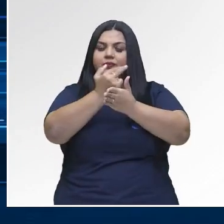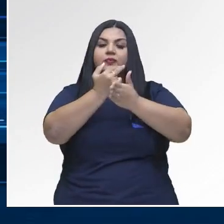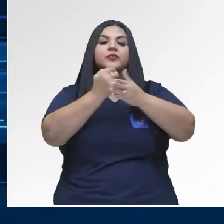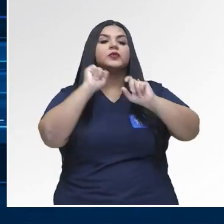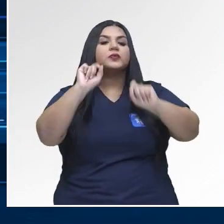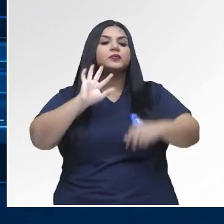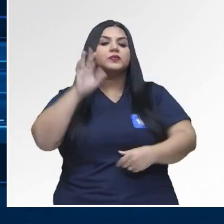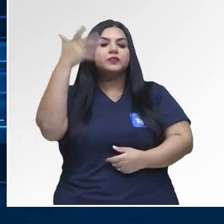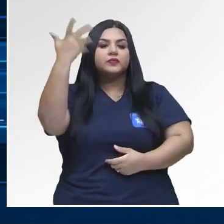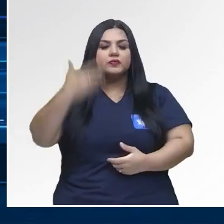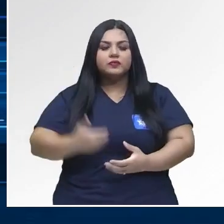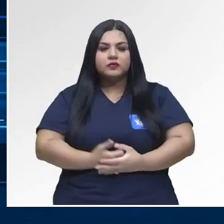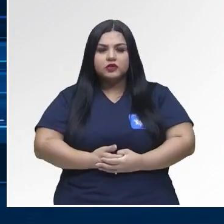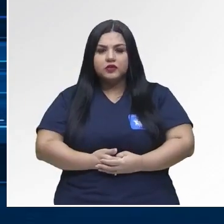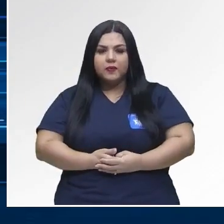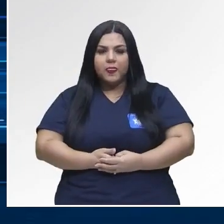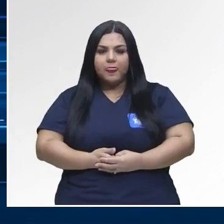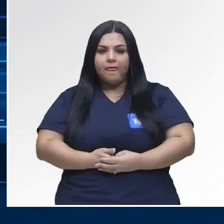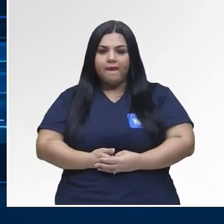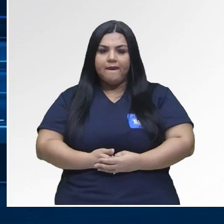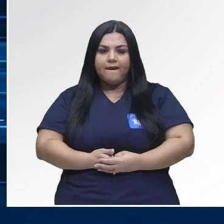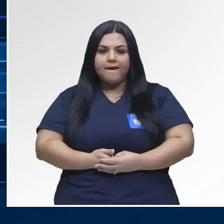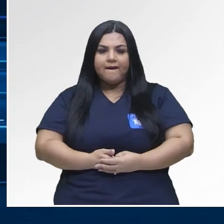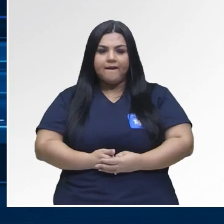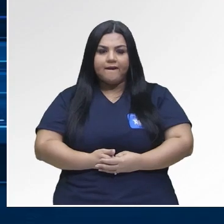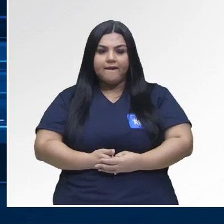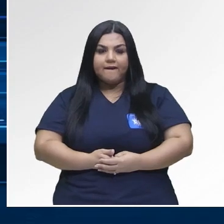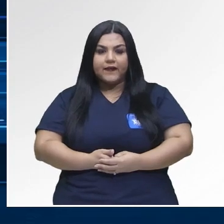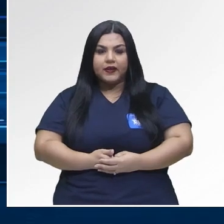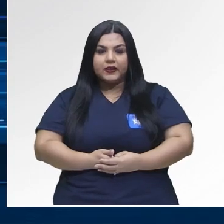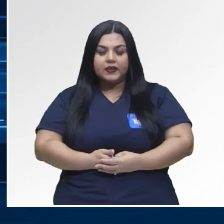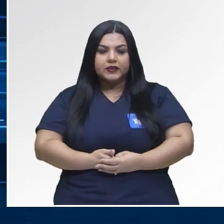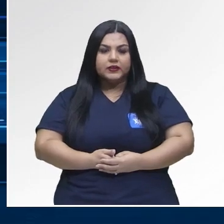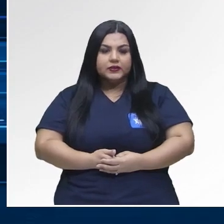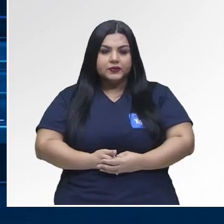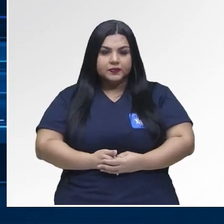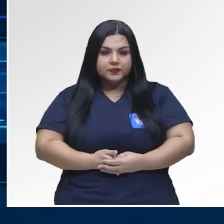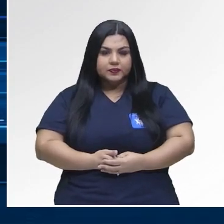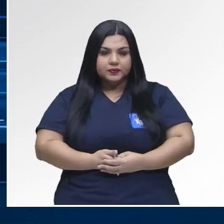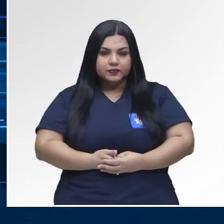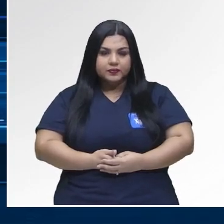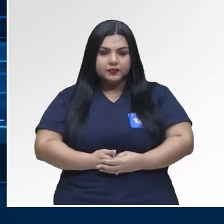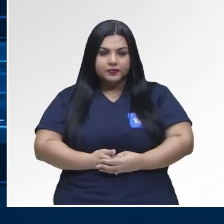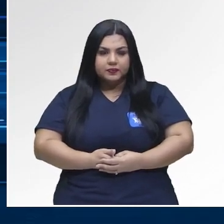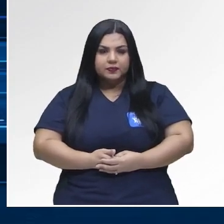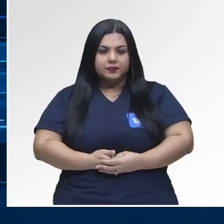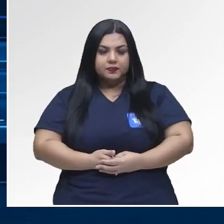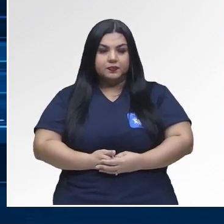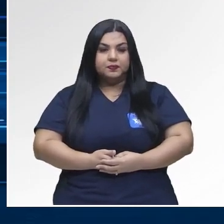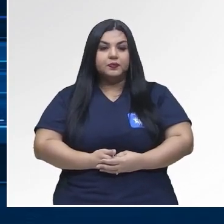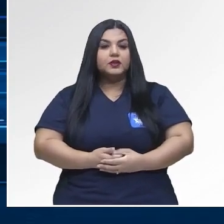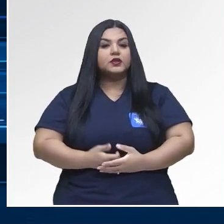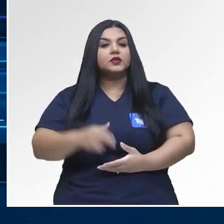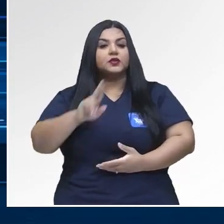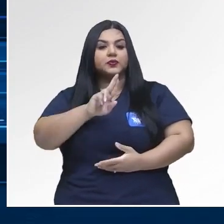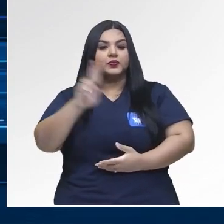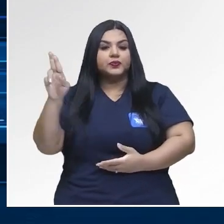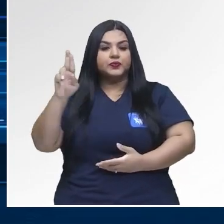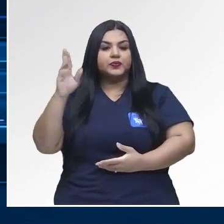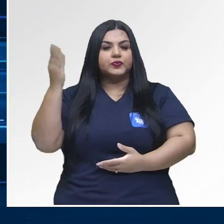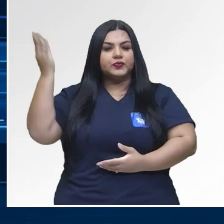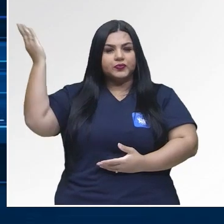acontece? Quando a hemácia está carregando o oxigênio, ela é chamada de